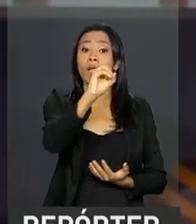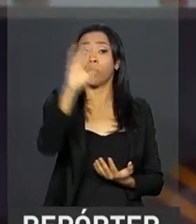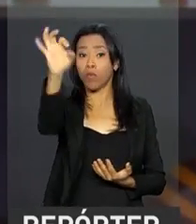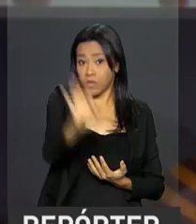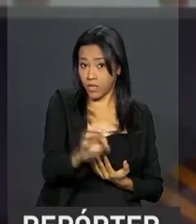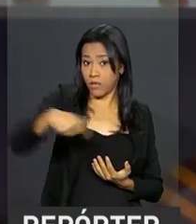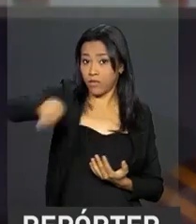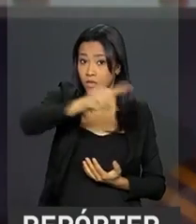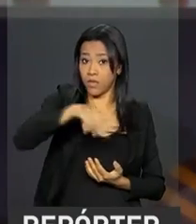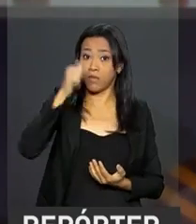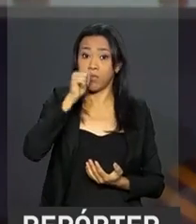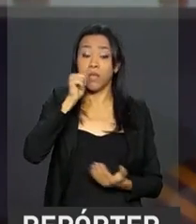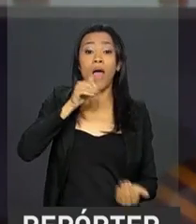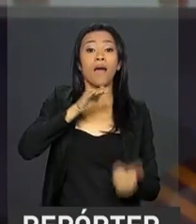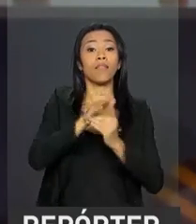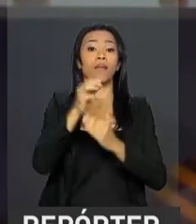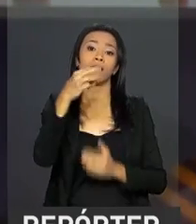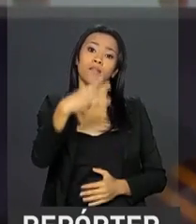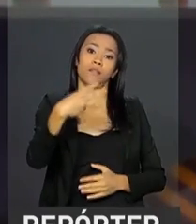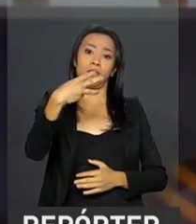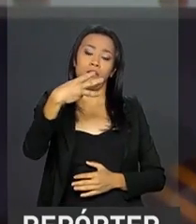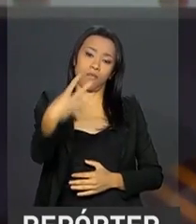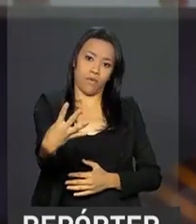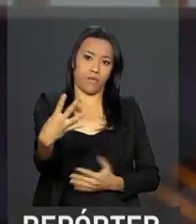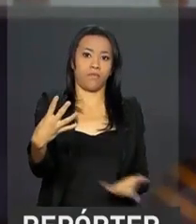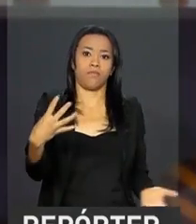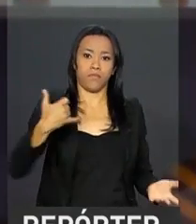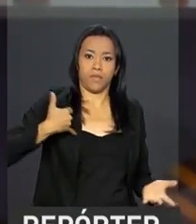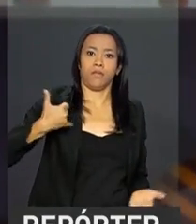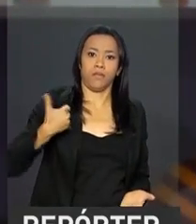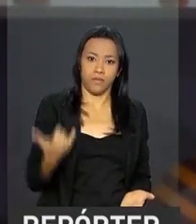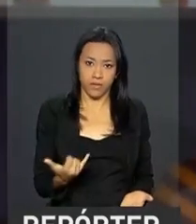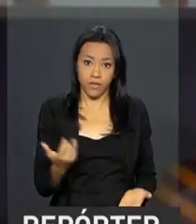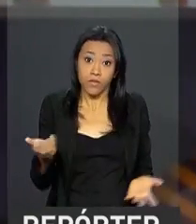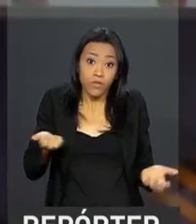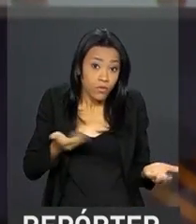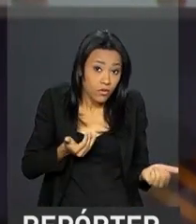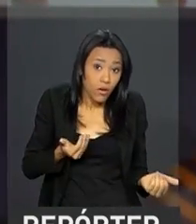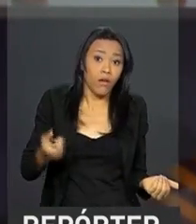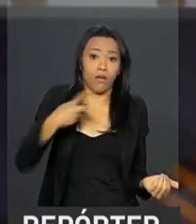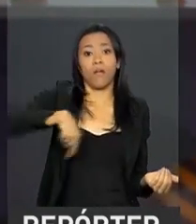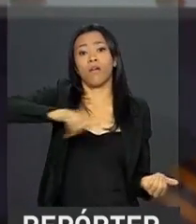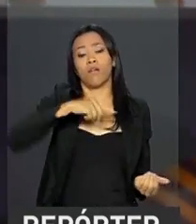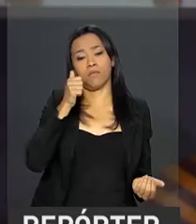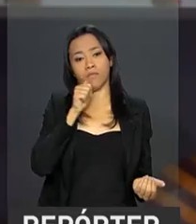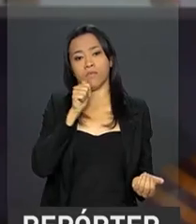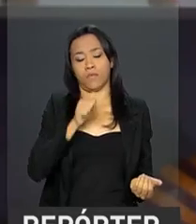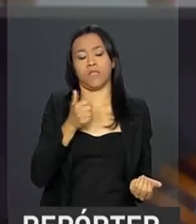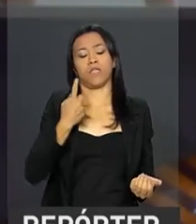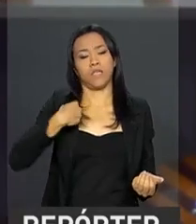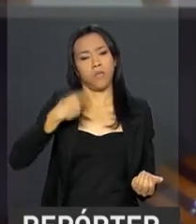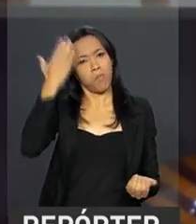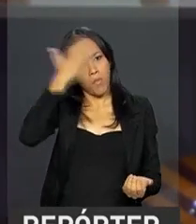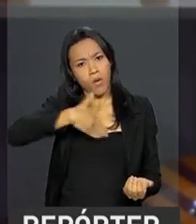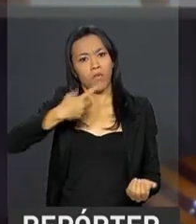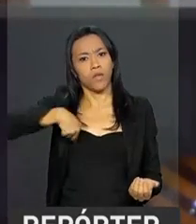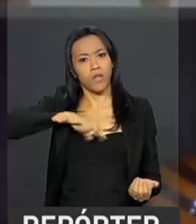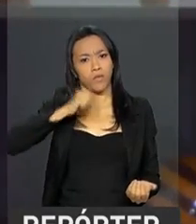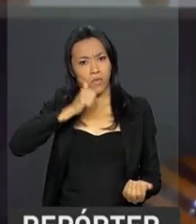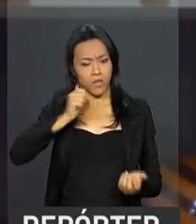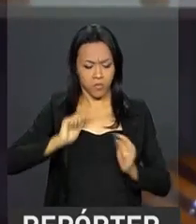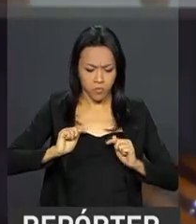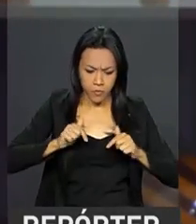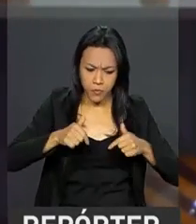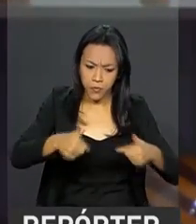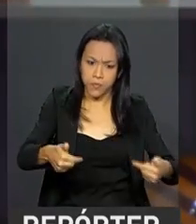empreendedoras femininas tem até 34 anos então tem mostrado que nós estamos nos empenhando mais